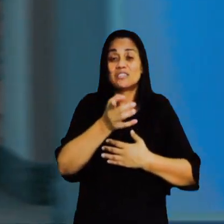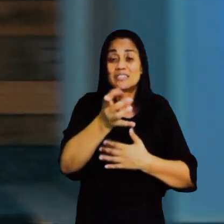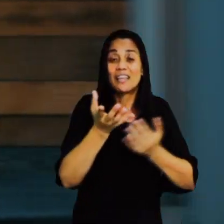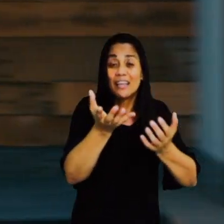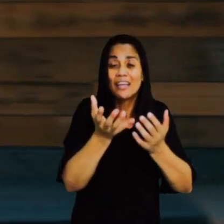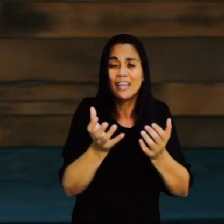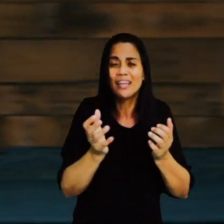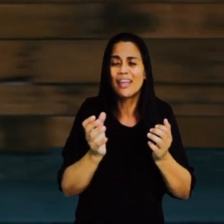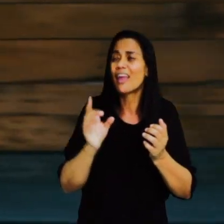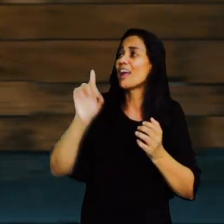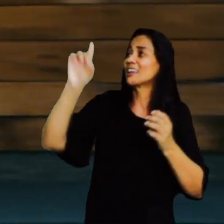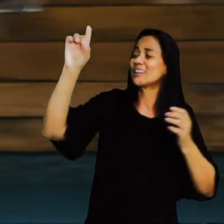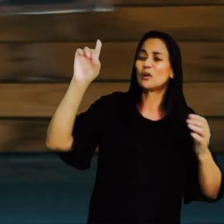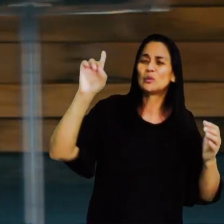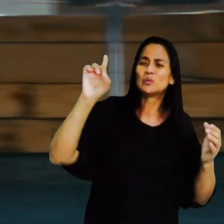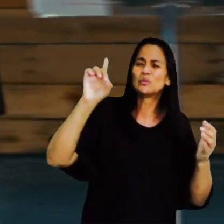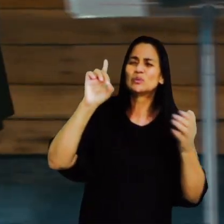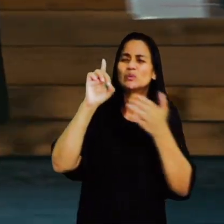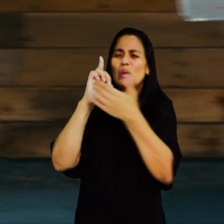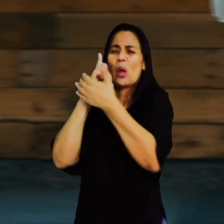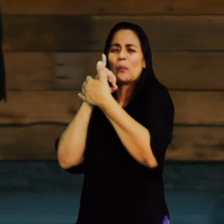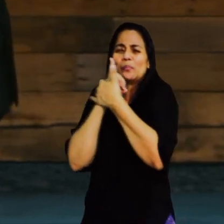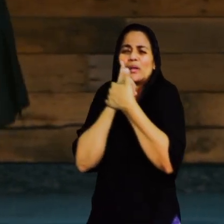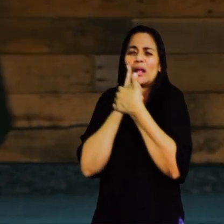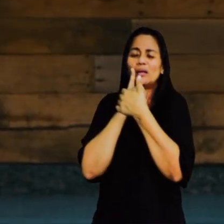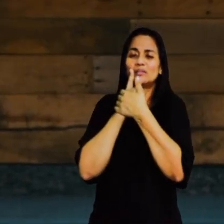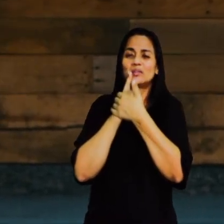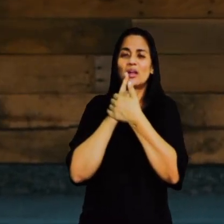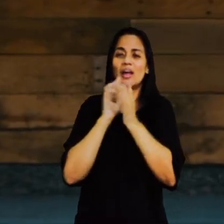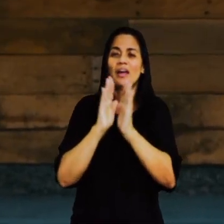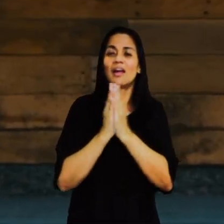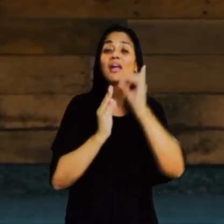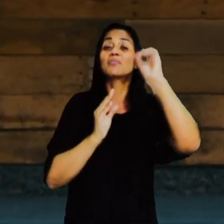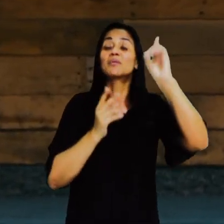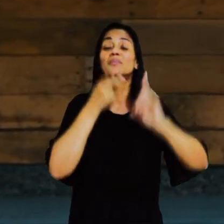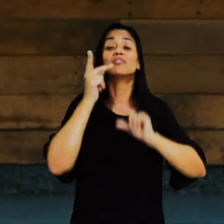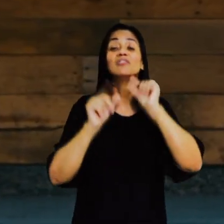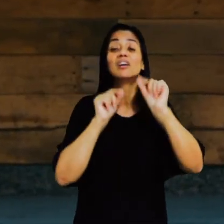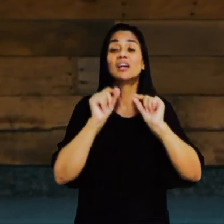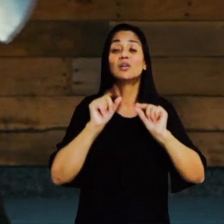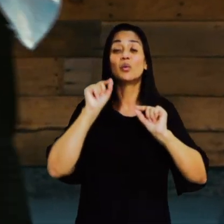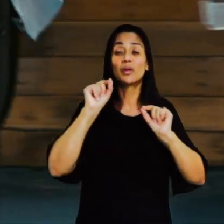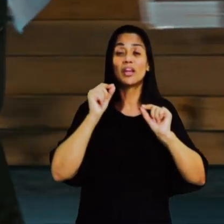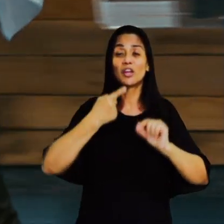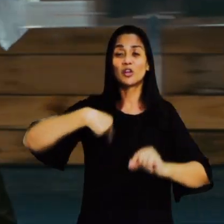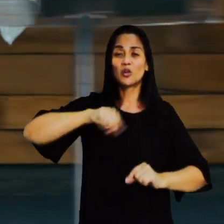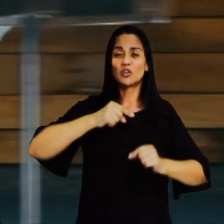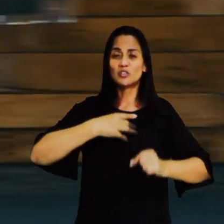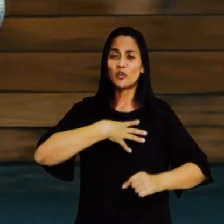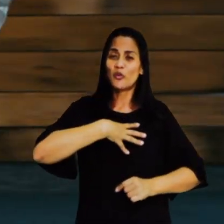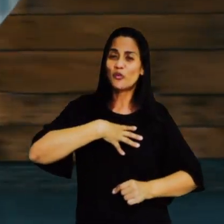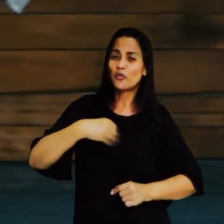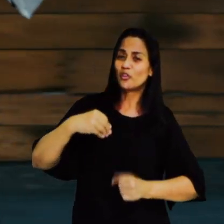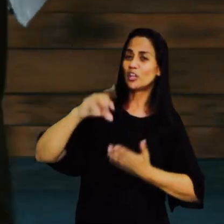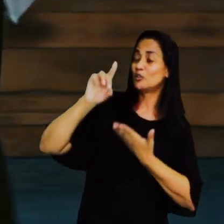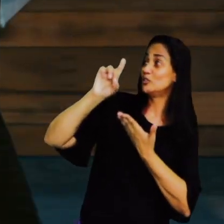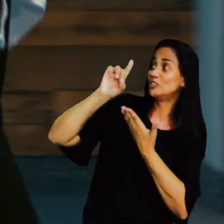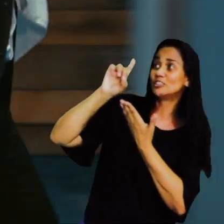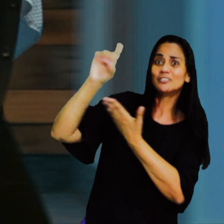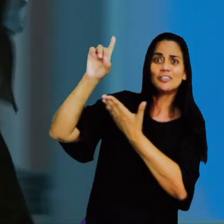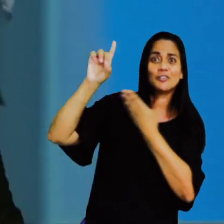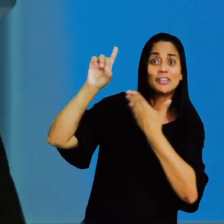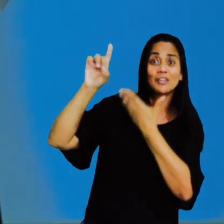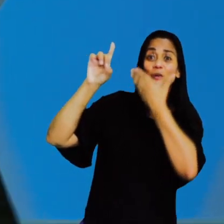Bíblia diz lá em 1 João, de que nós somos gerados de Deus. Se eu sou gerado de Deus, eu quero